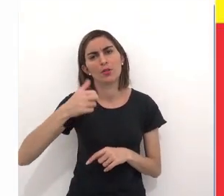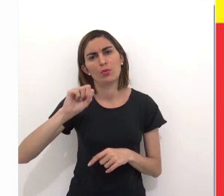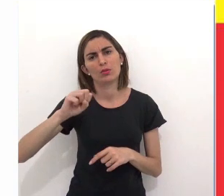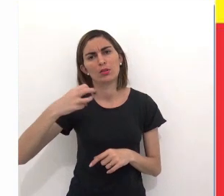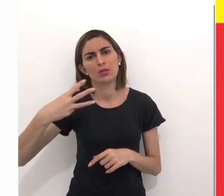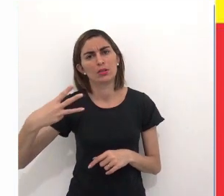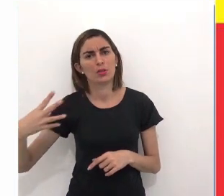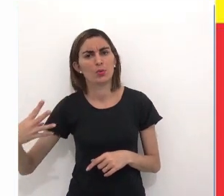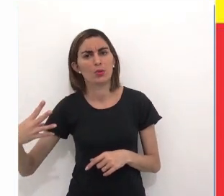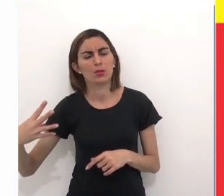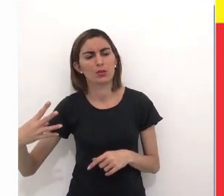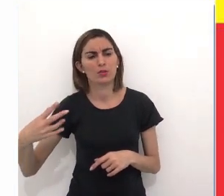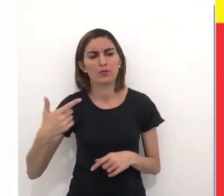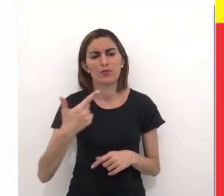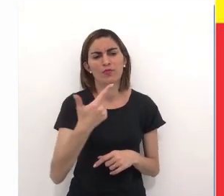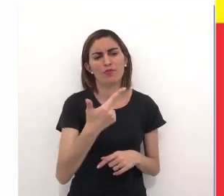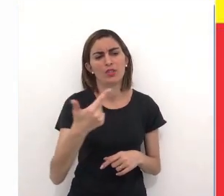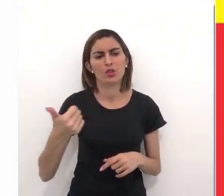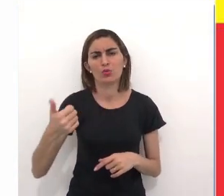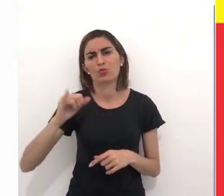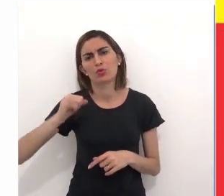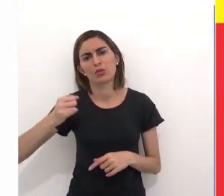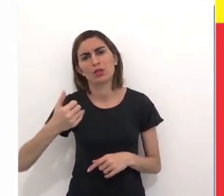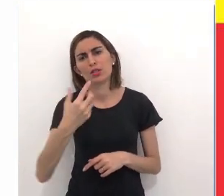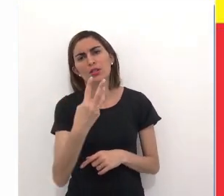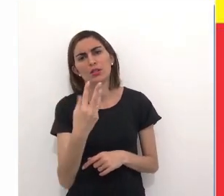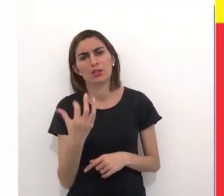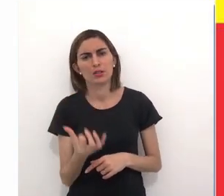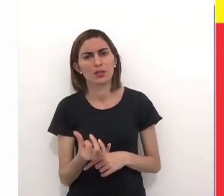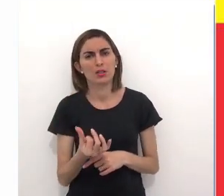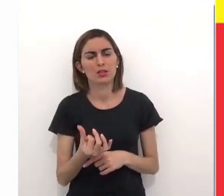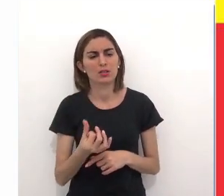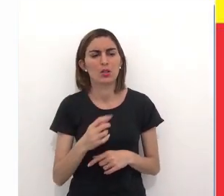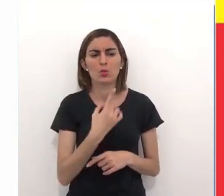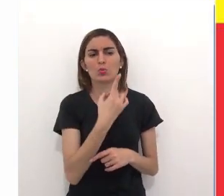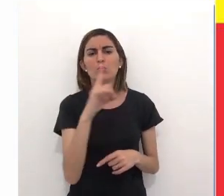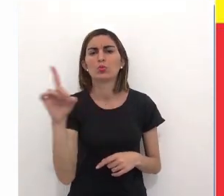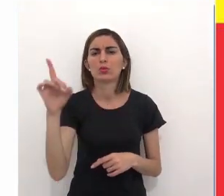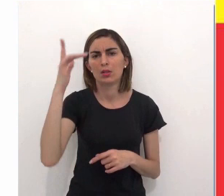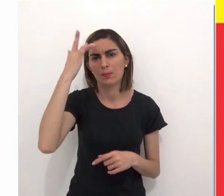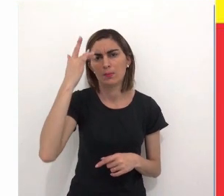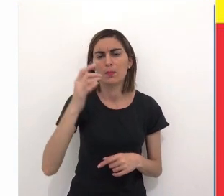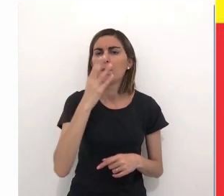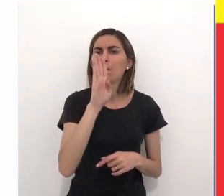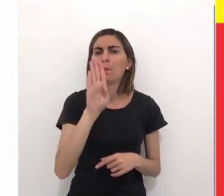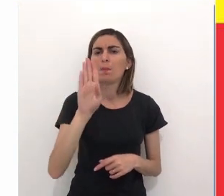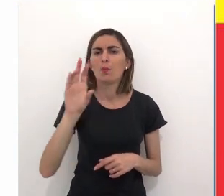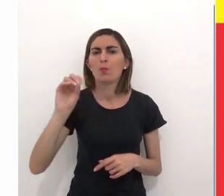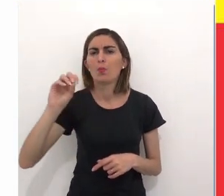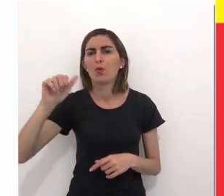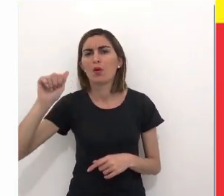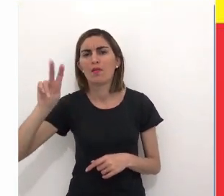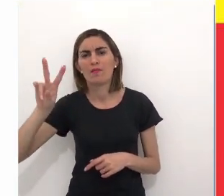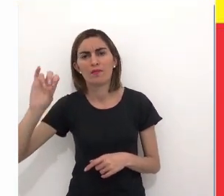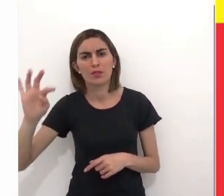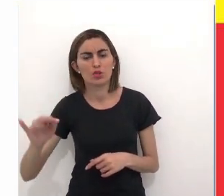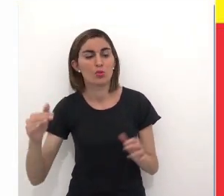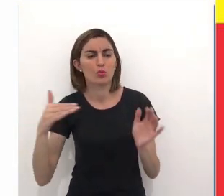de janeiro de 1834 e 21 de janeiro de 35. No dia seguinte, em Boa